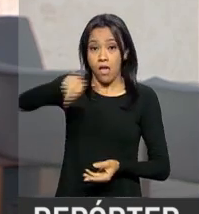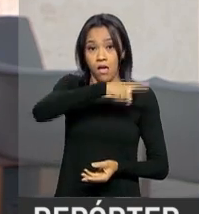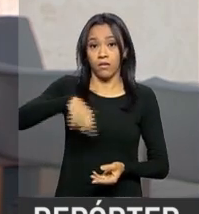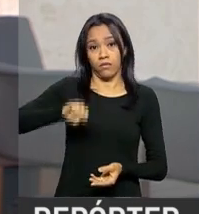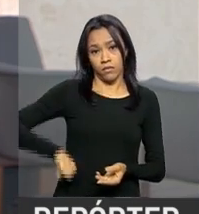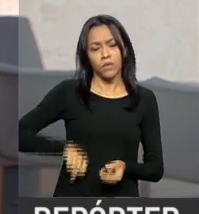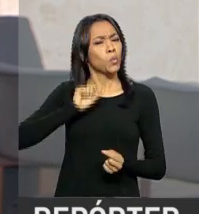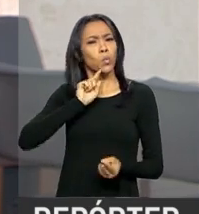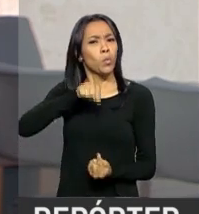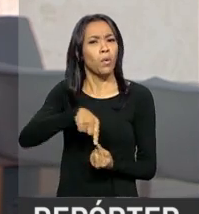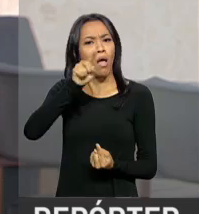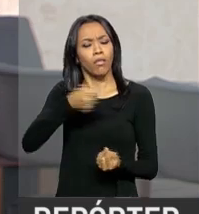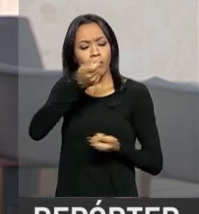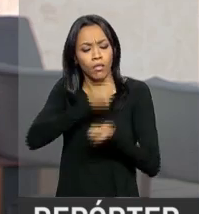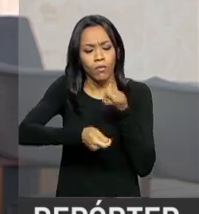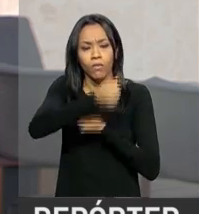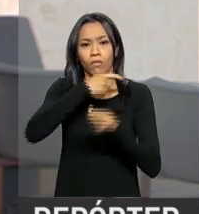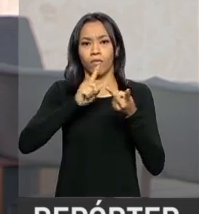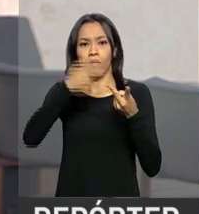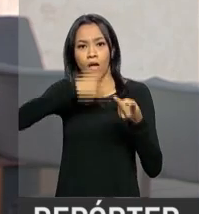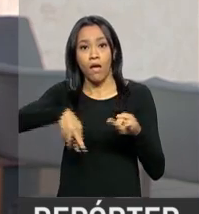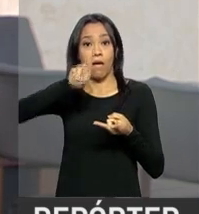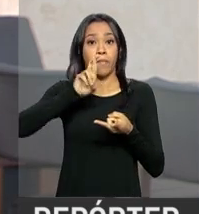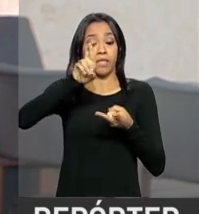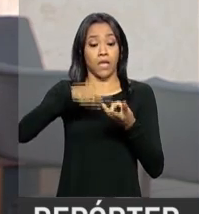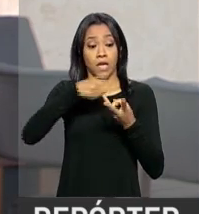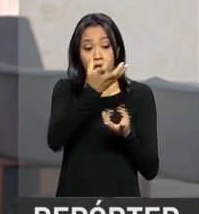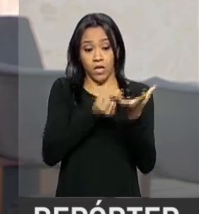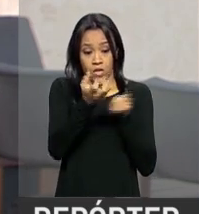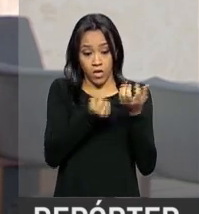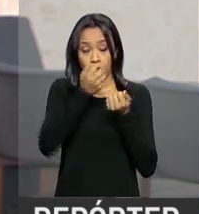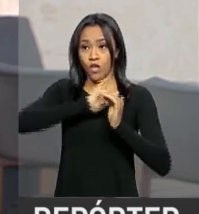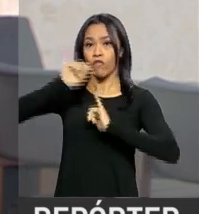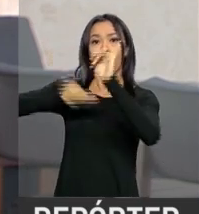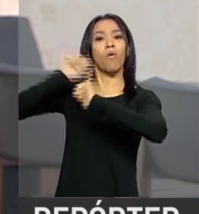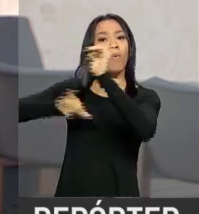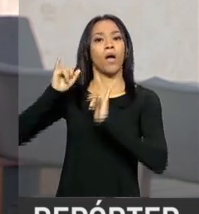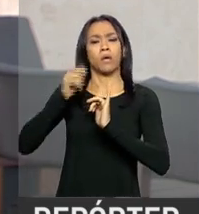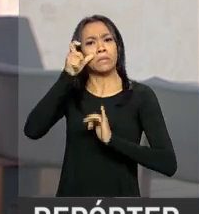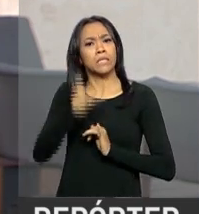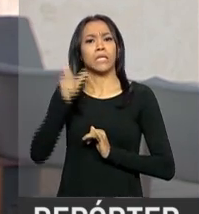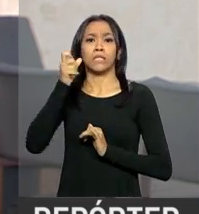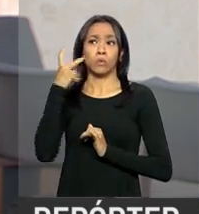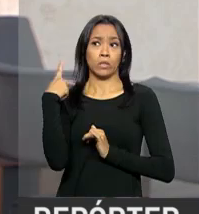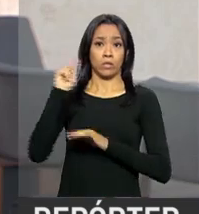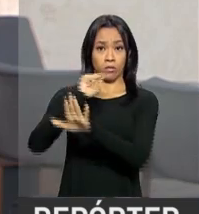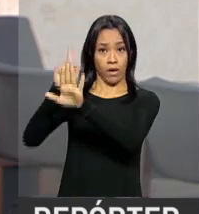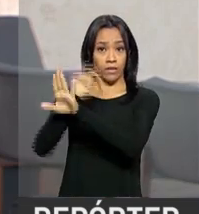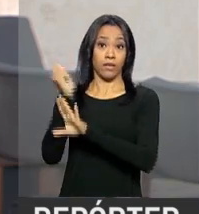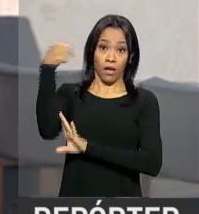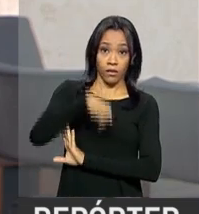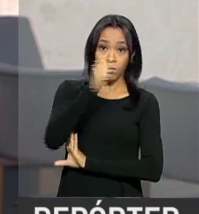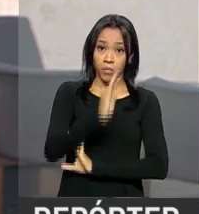a missão de negociar, representar o seu país, informar e defender os interesses do seu país no Brasil. Eles têm